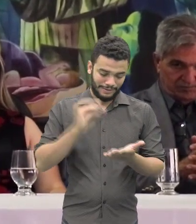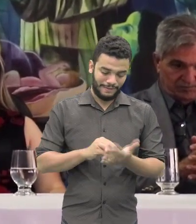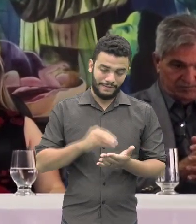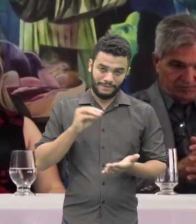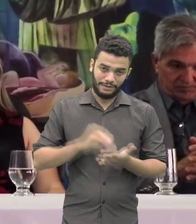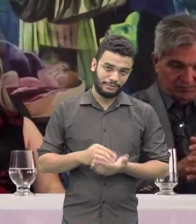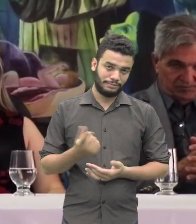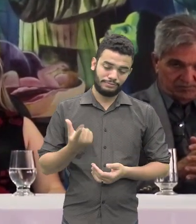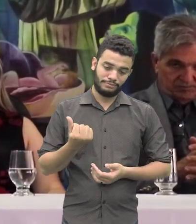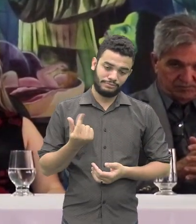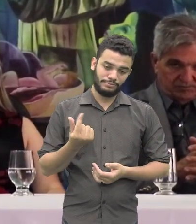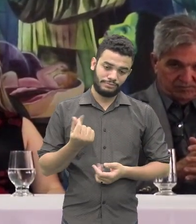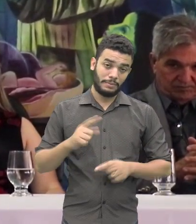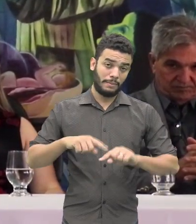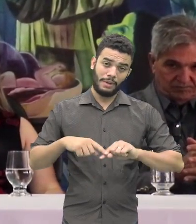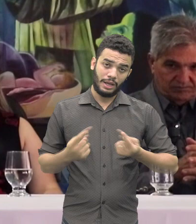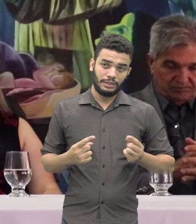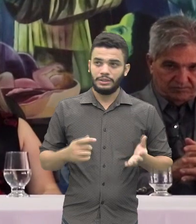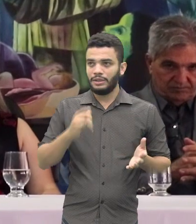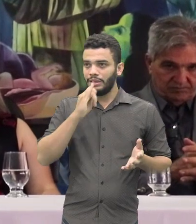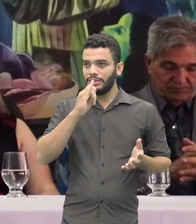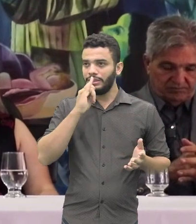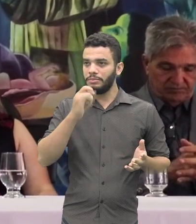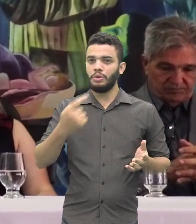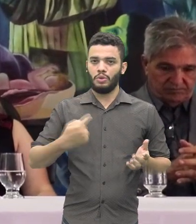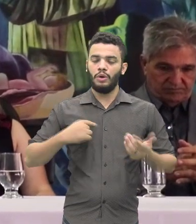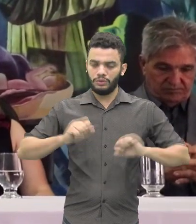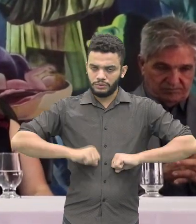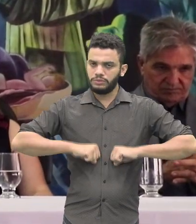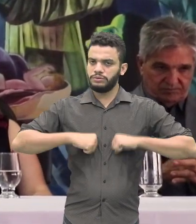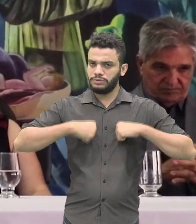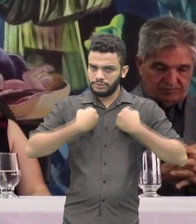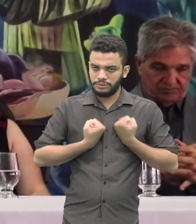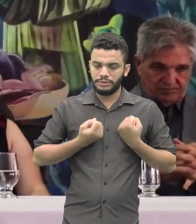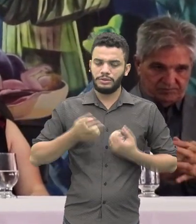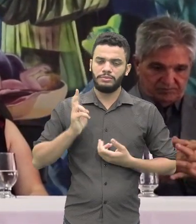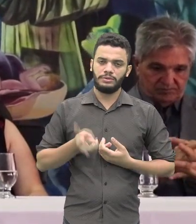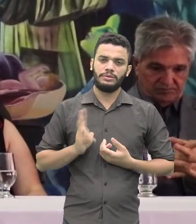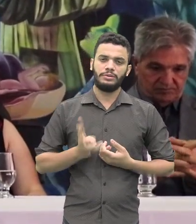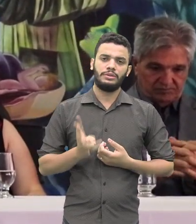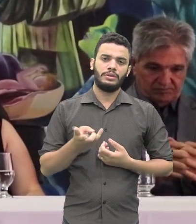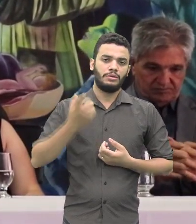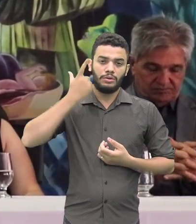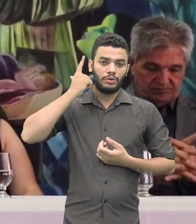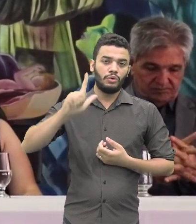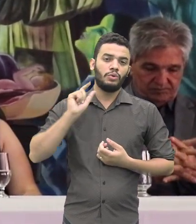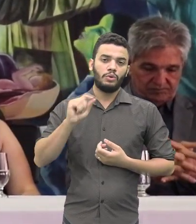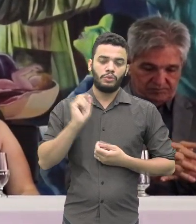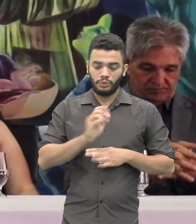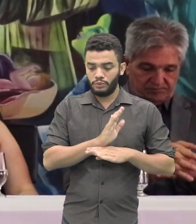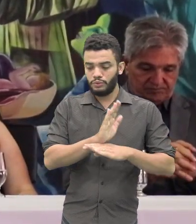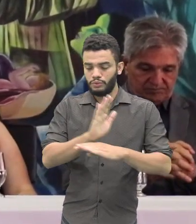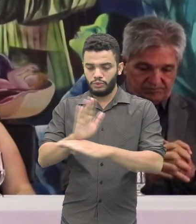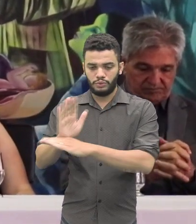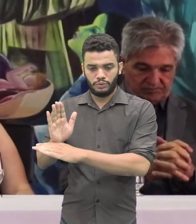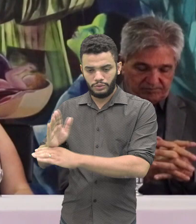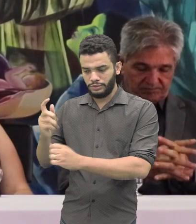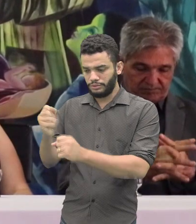financeiro mas não pode ser uma desculpa eu acho que nós temos que ter as nossas